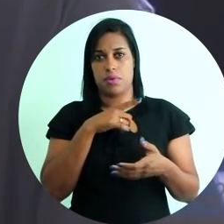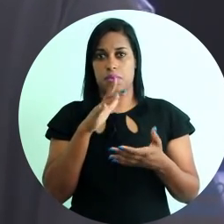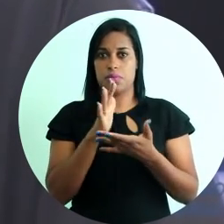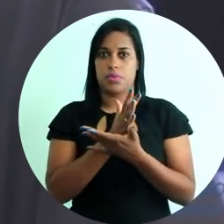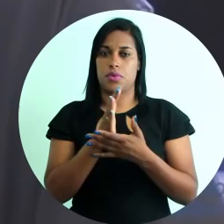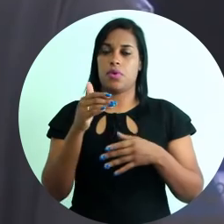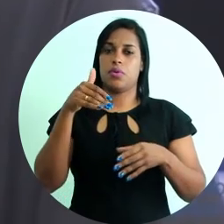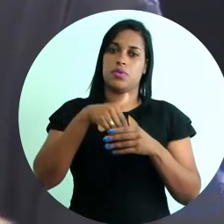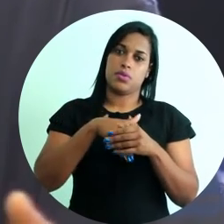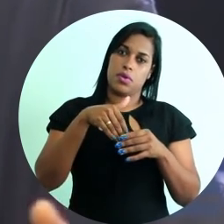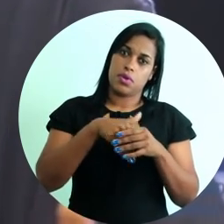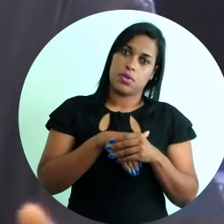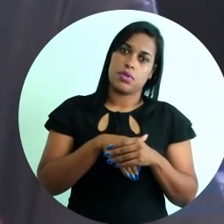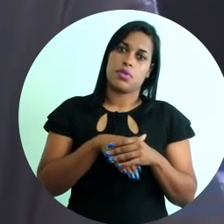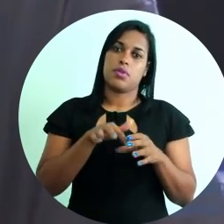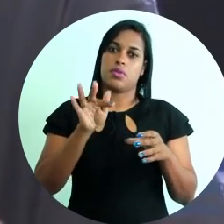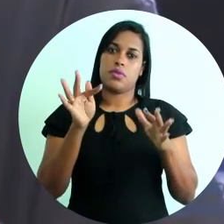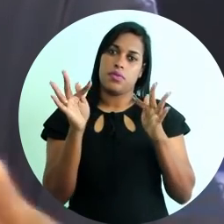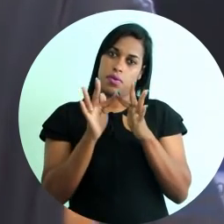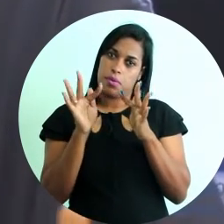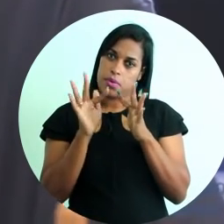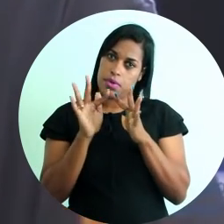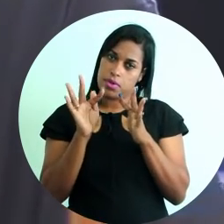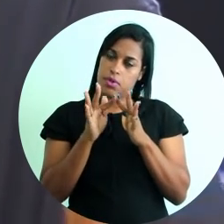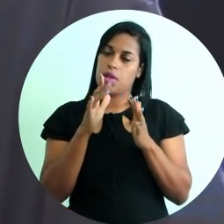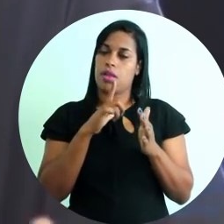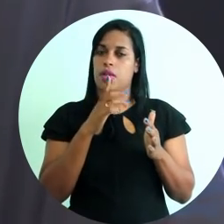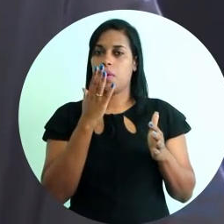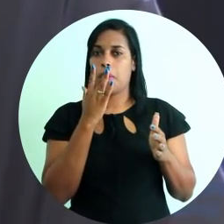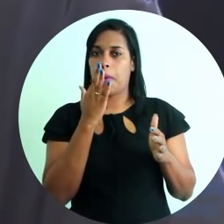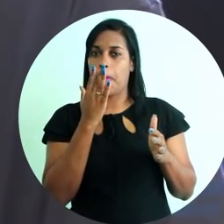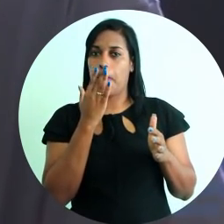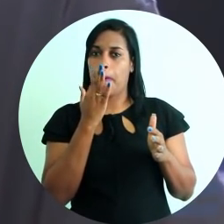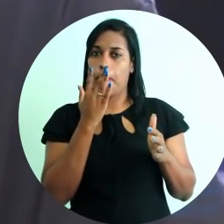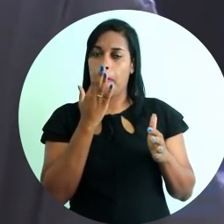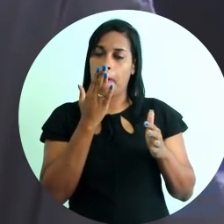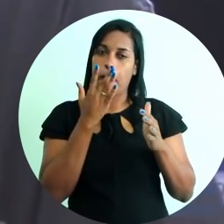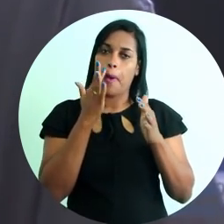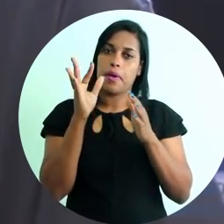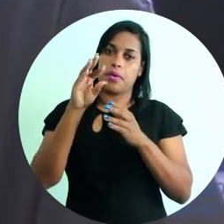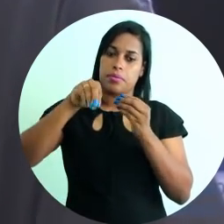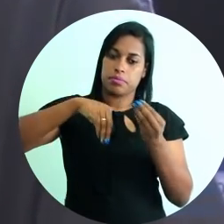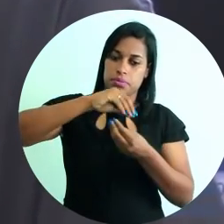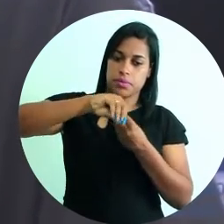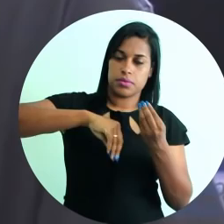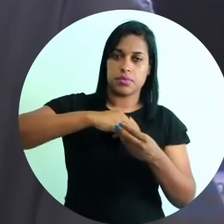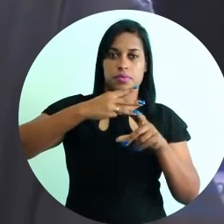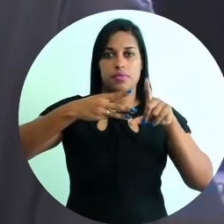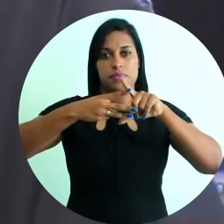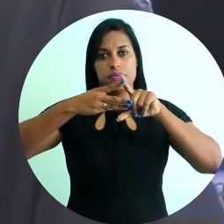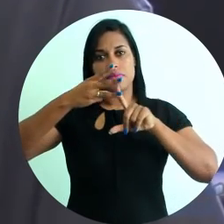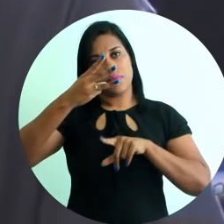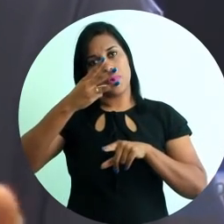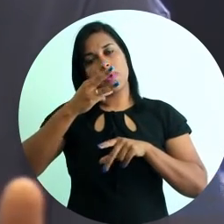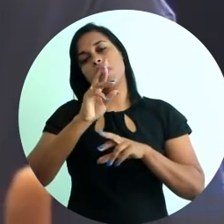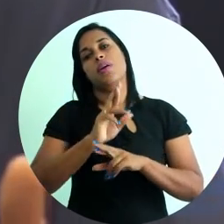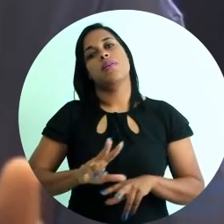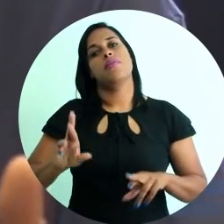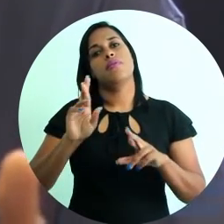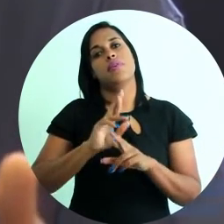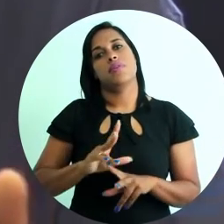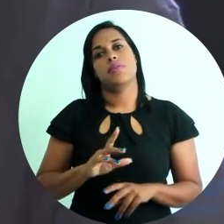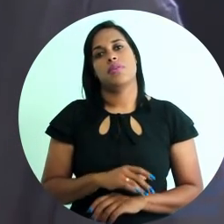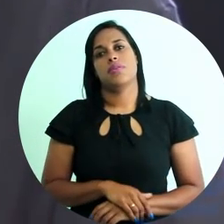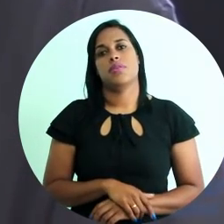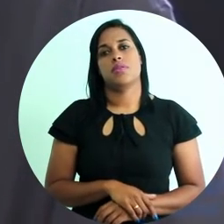são formatados, que têm cores montadas com base numa mistura de 3 tonalidades diferentes,